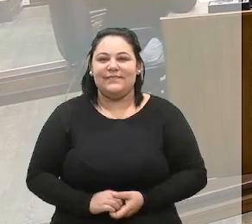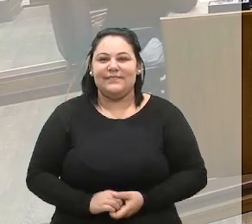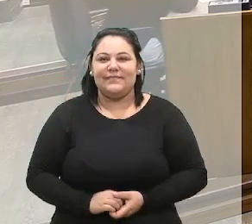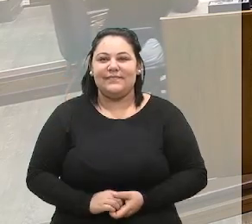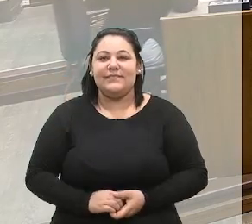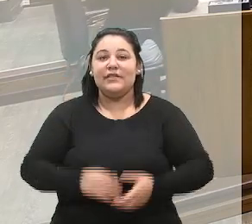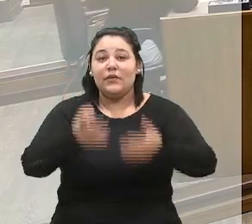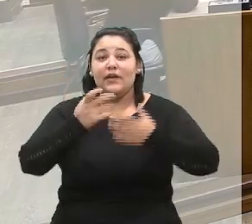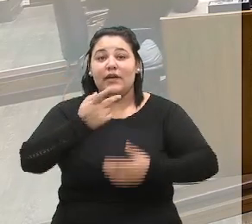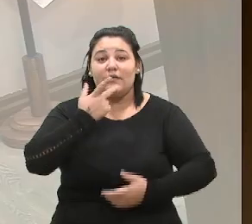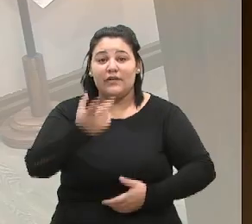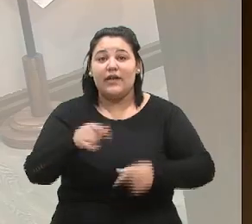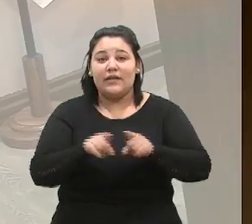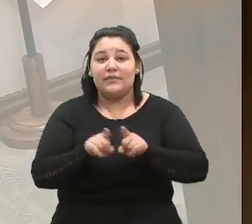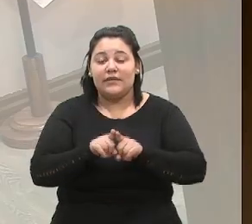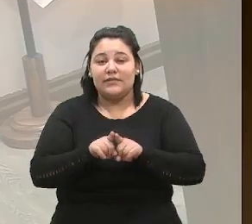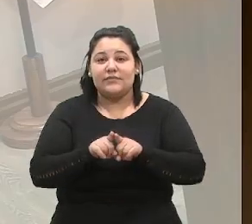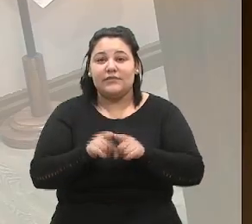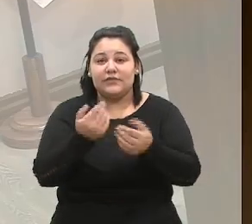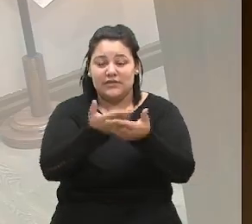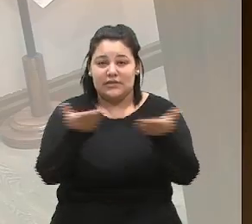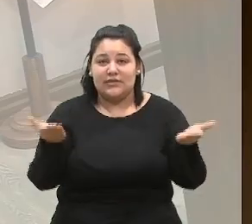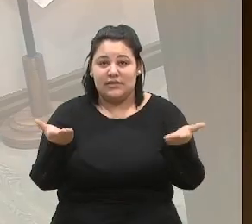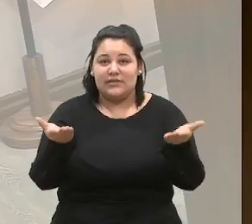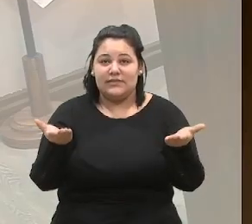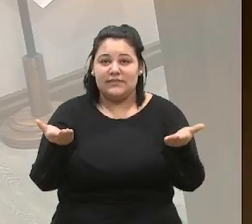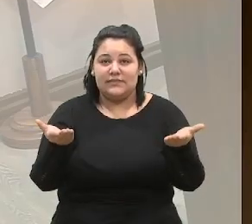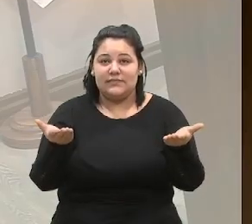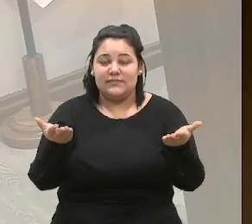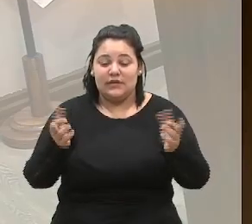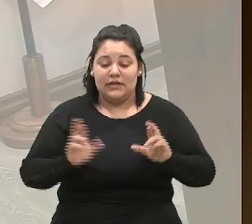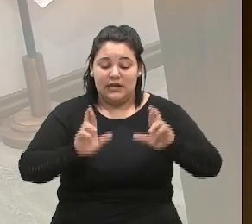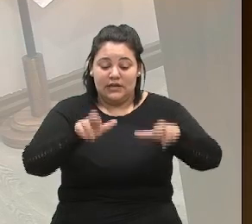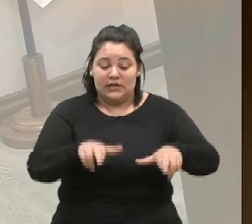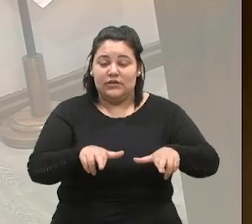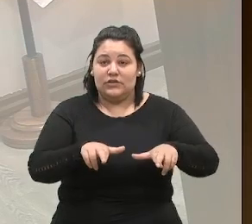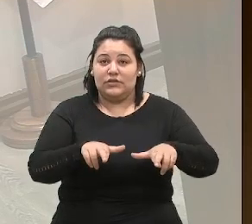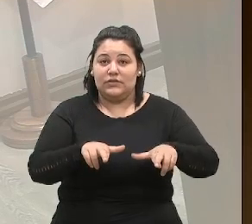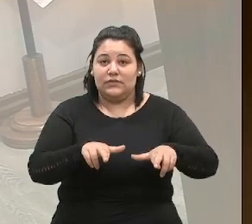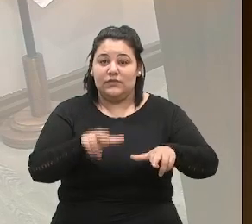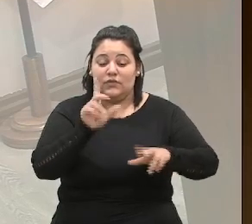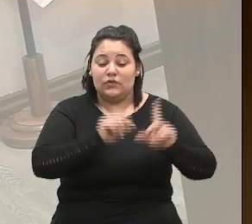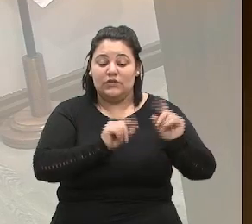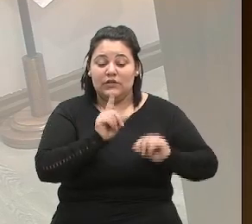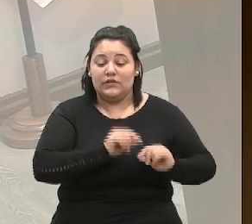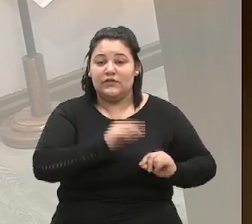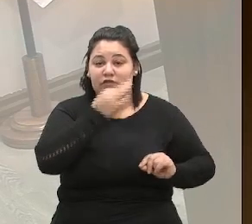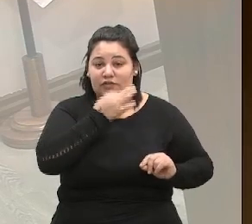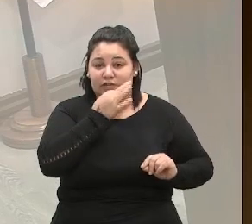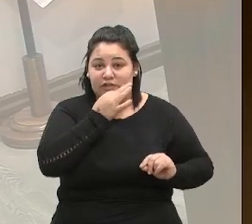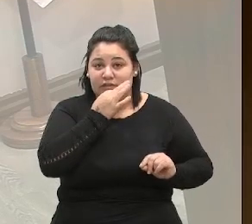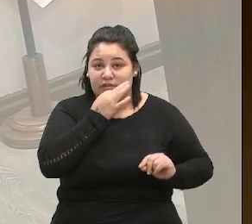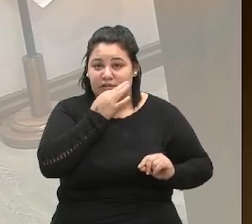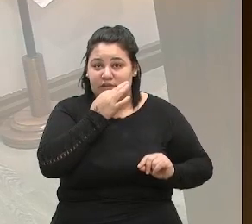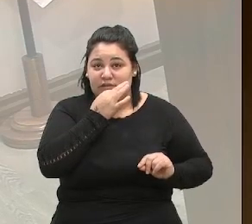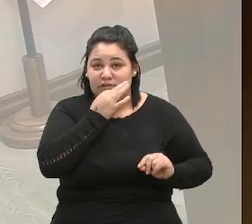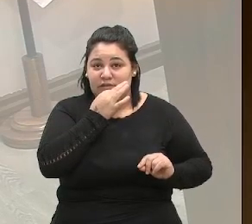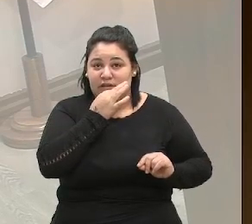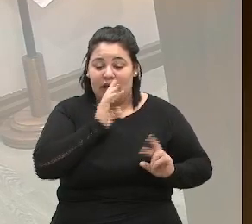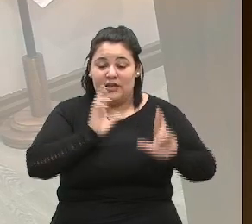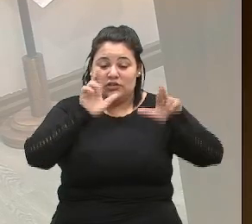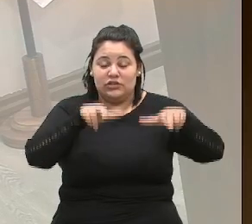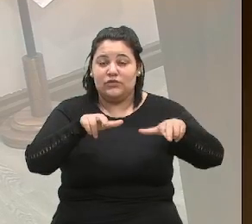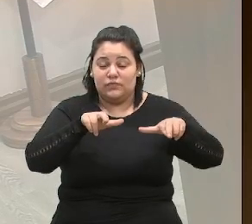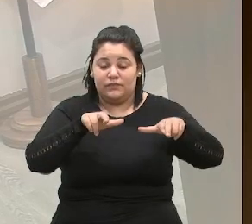Quero dizer para vocês aqui que a região Cruzeiro de Caxias do Sul, a região leste de Caxias do